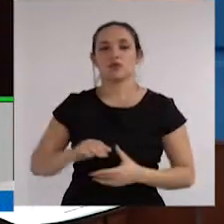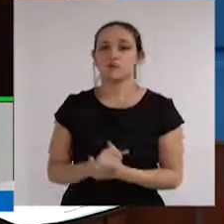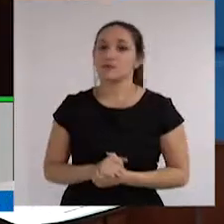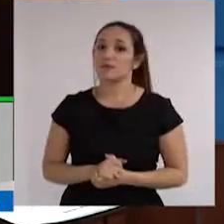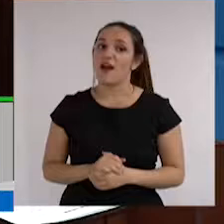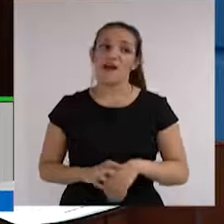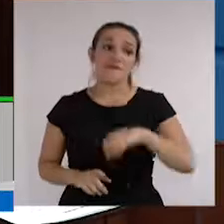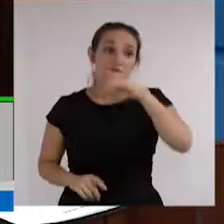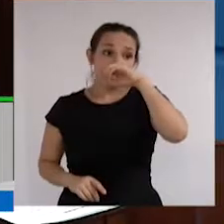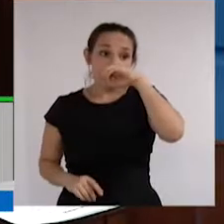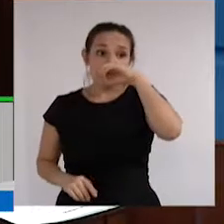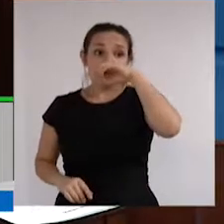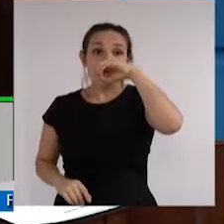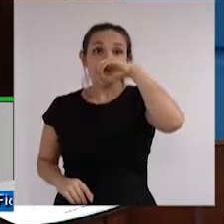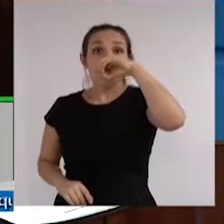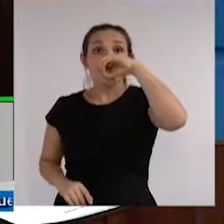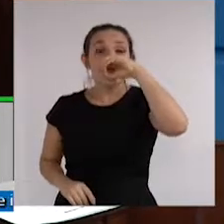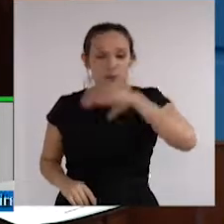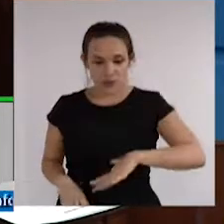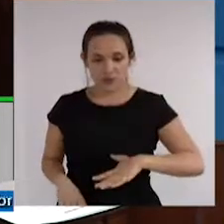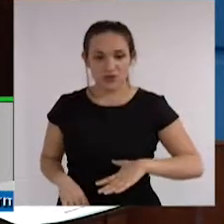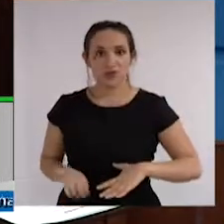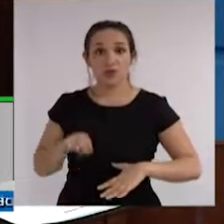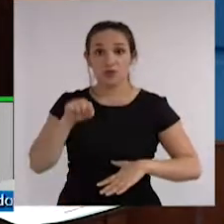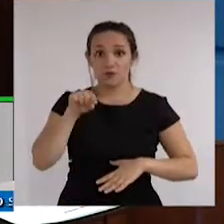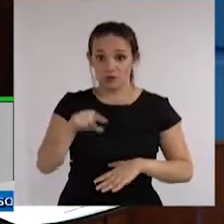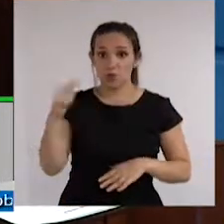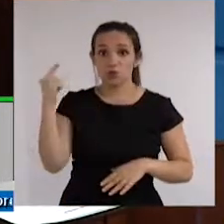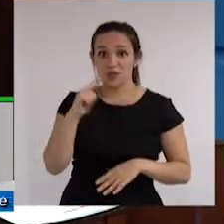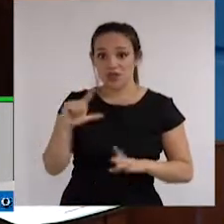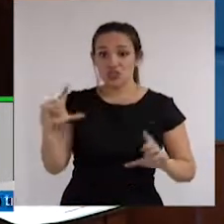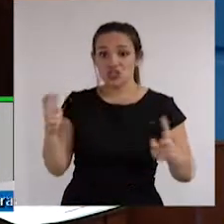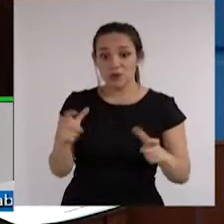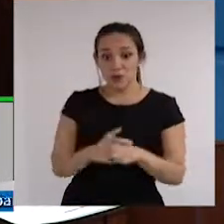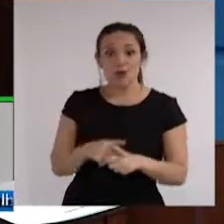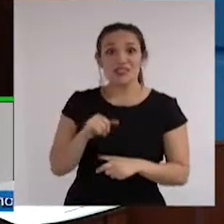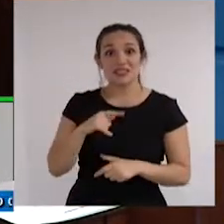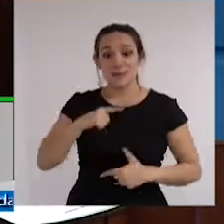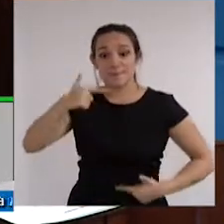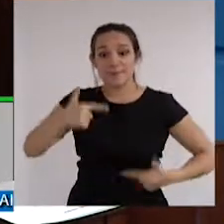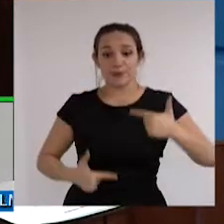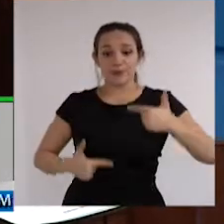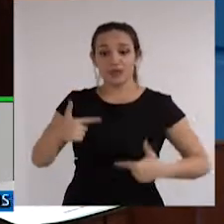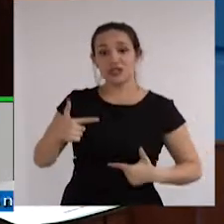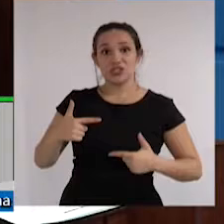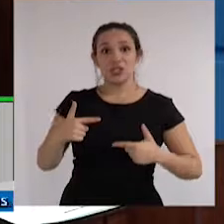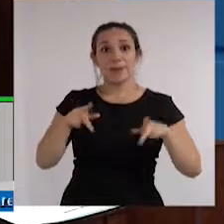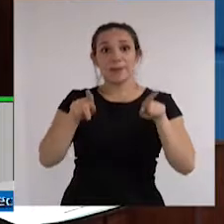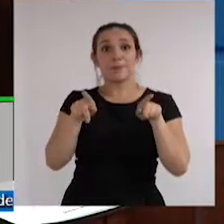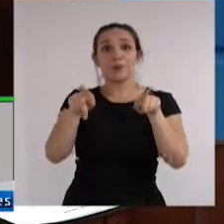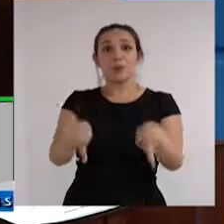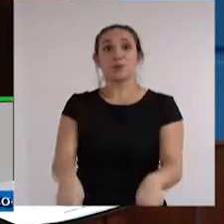combate principalmente com políticas públicas, sociais. Não